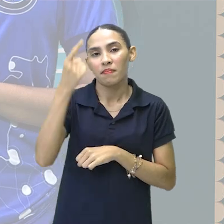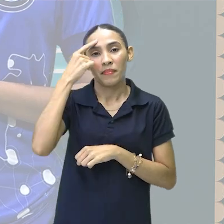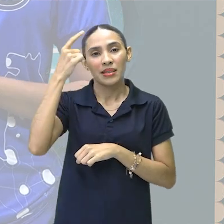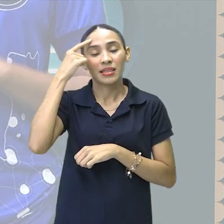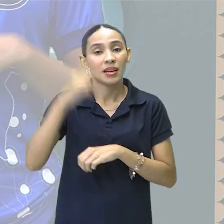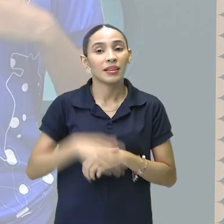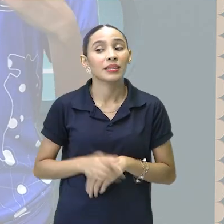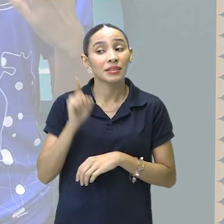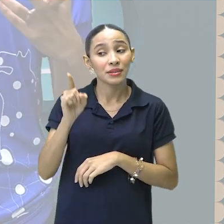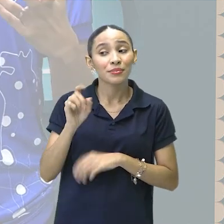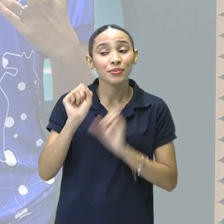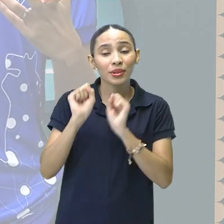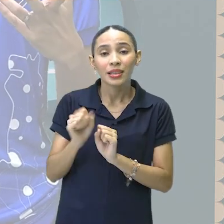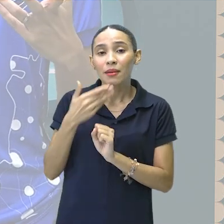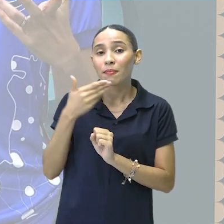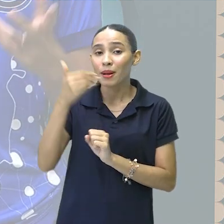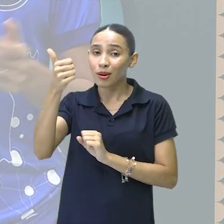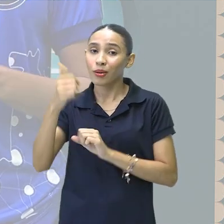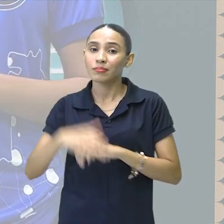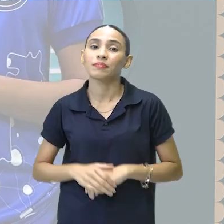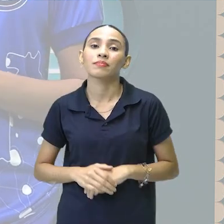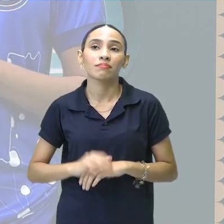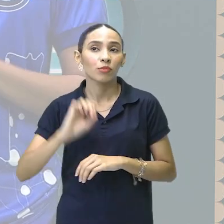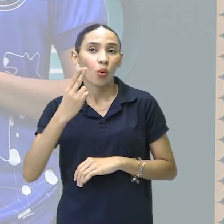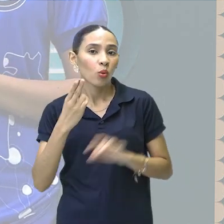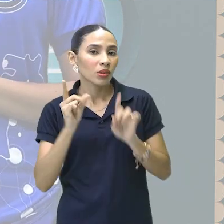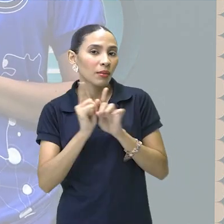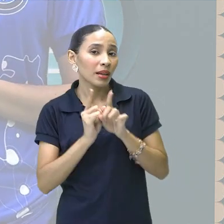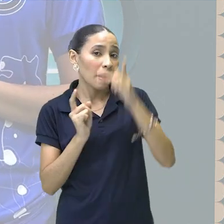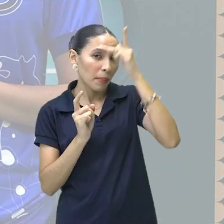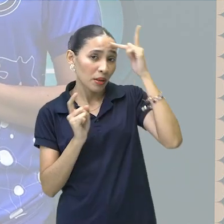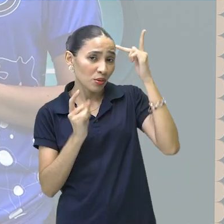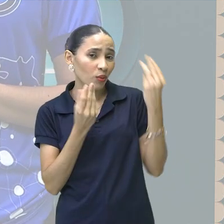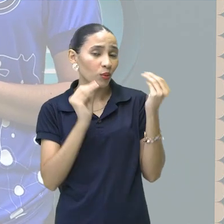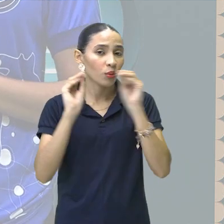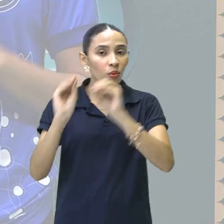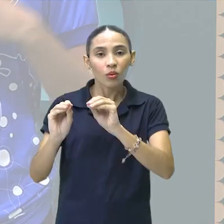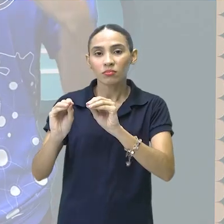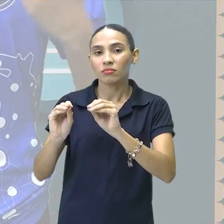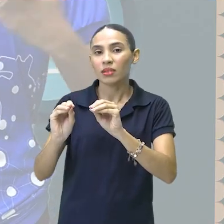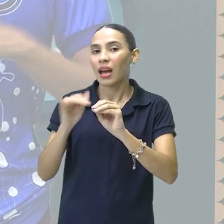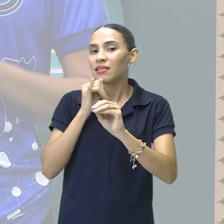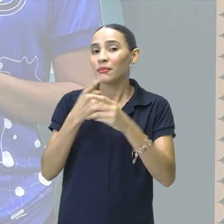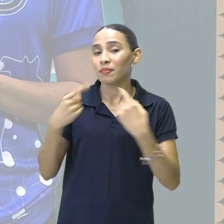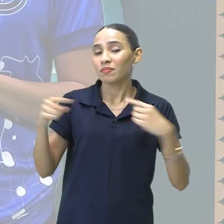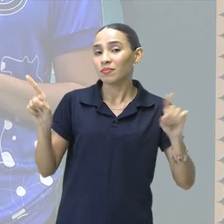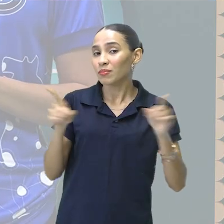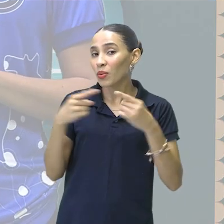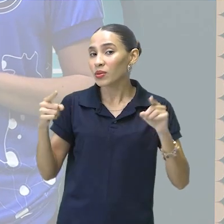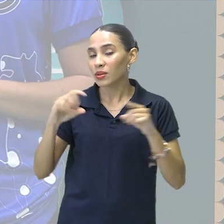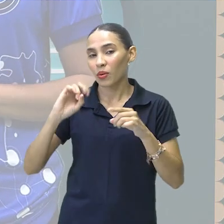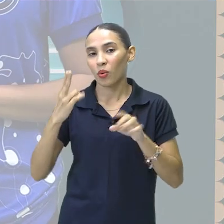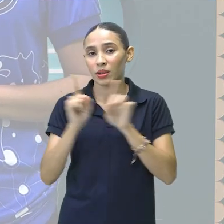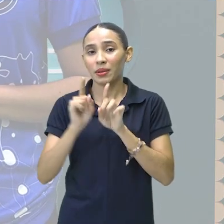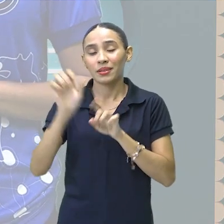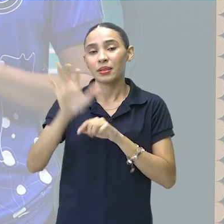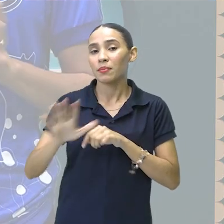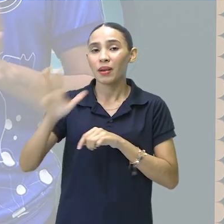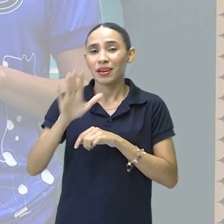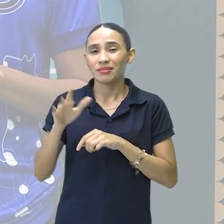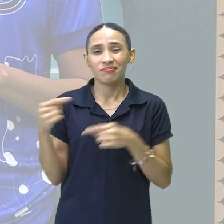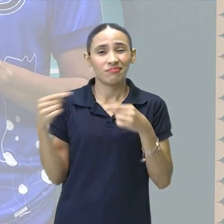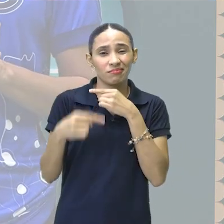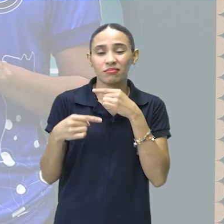pensar, isso daí poderia ser melhor? De repente a pessoa que colocou essa música ou colocou essa imagem